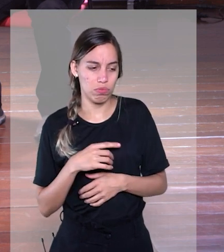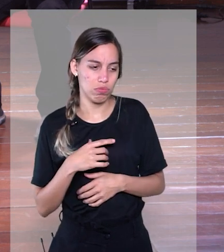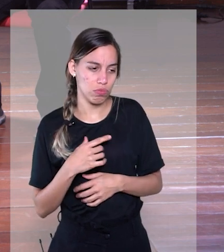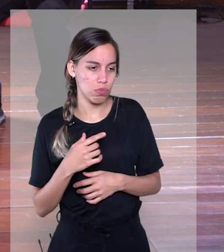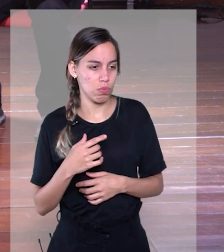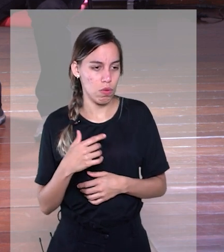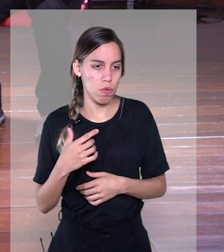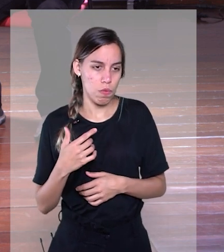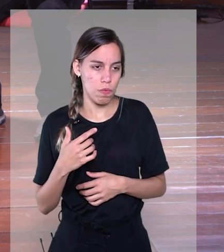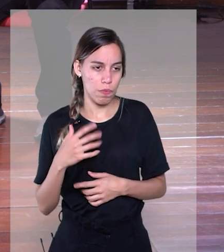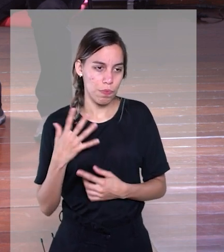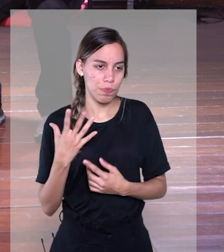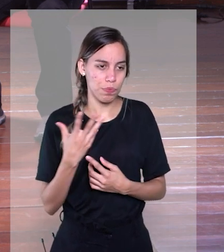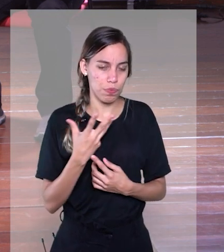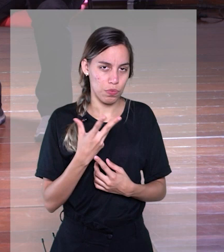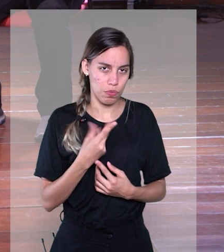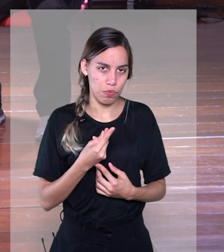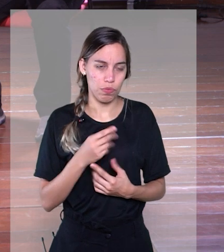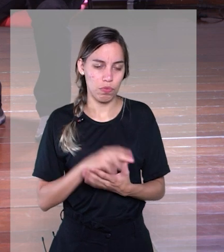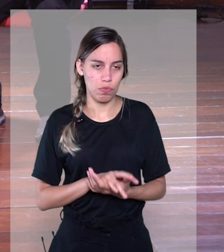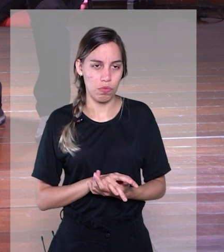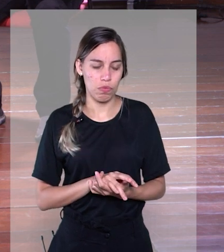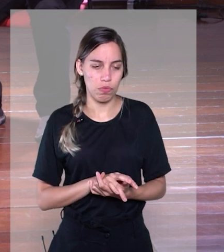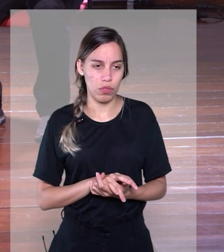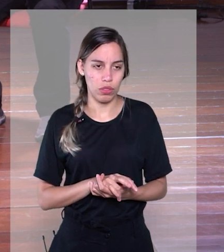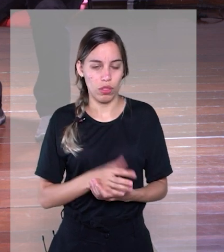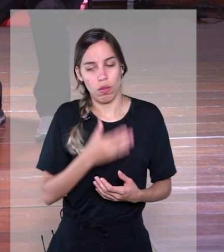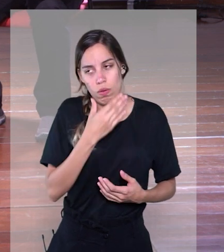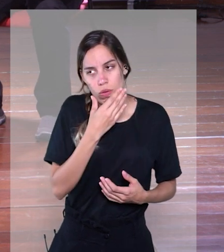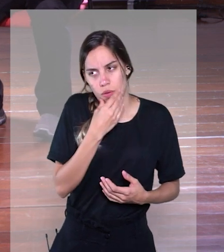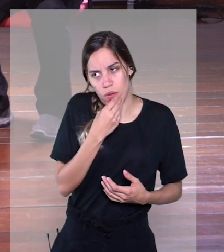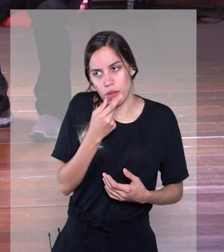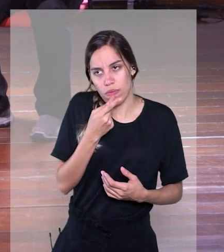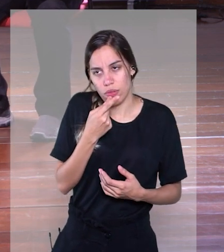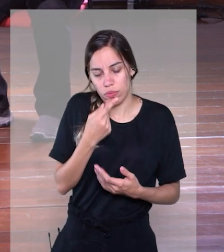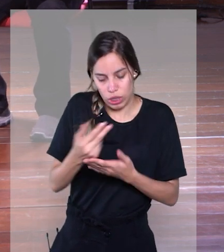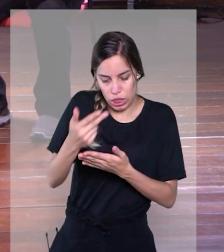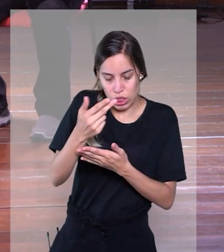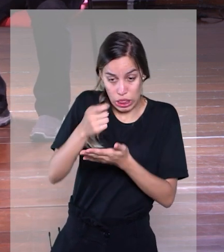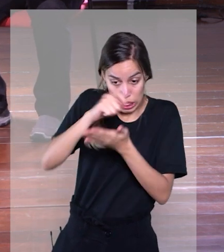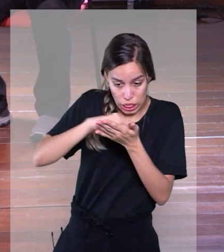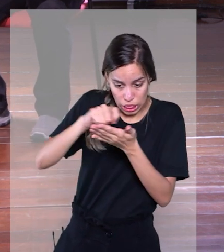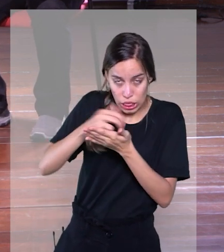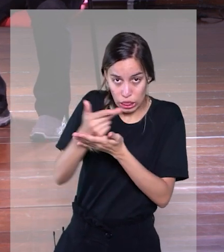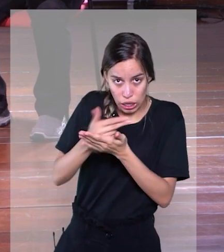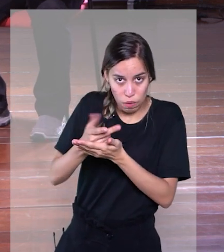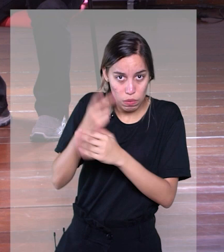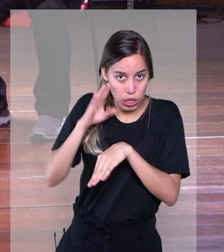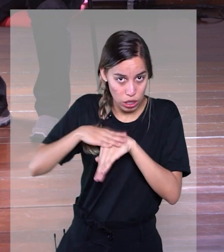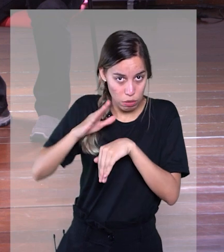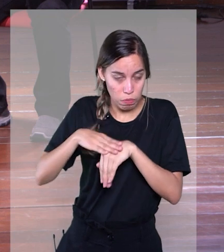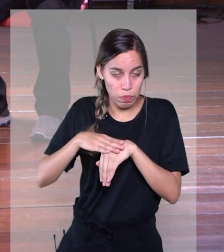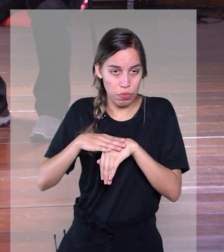né? Ele se dizia um desenhista frustrado, tanto que ele fazia autocaricaturas e que essas autocaricaturas viraram